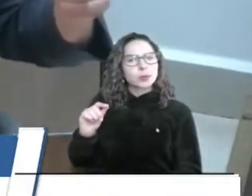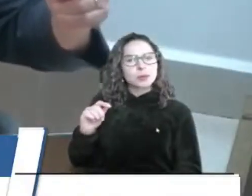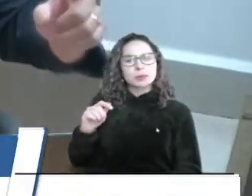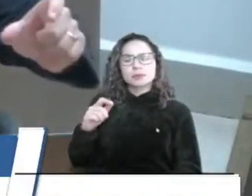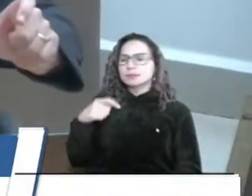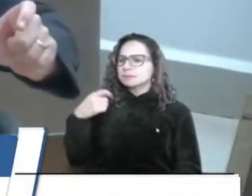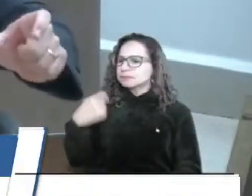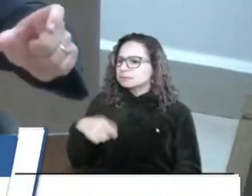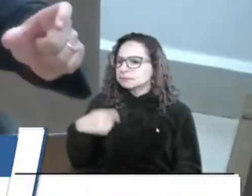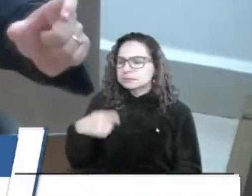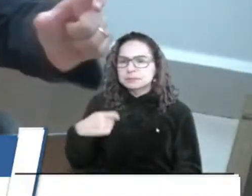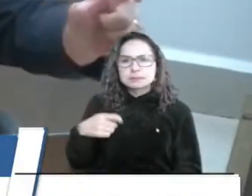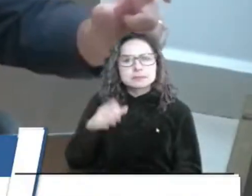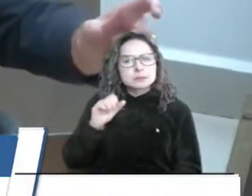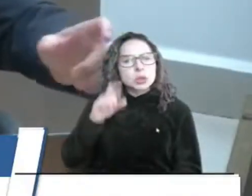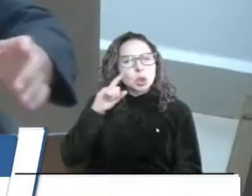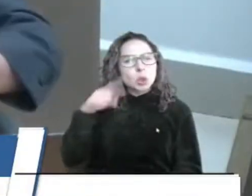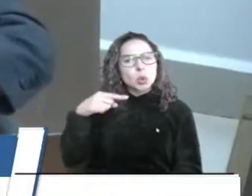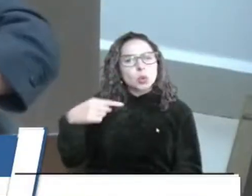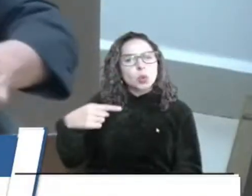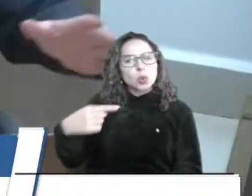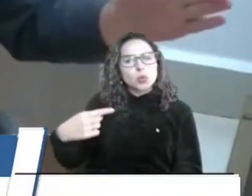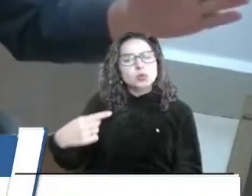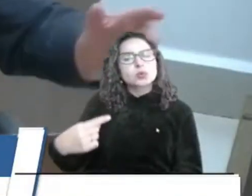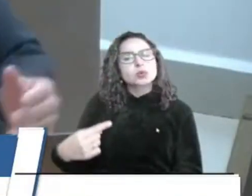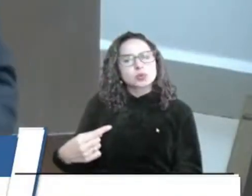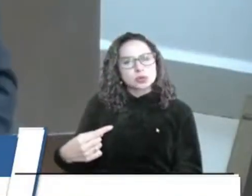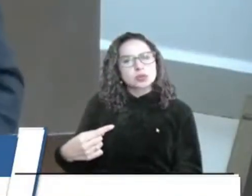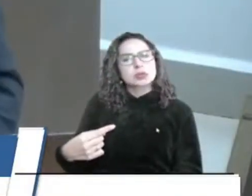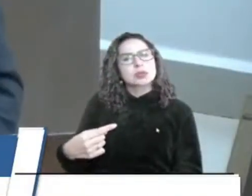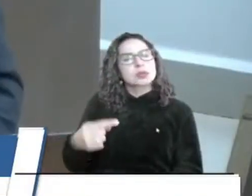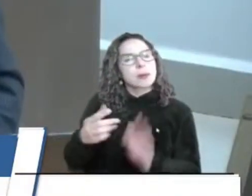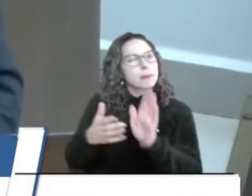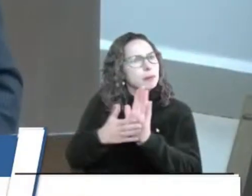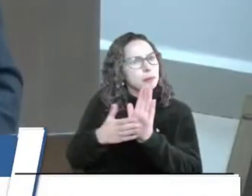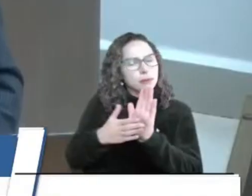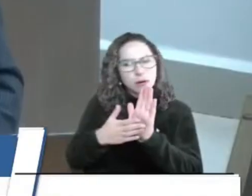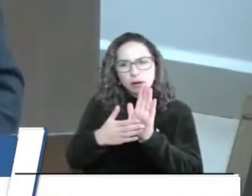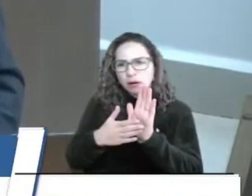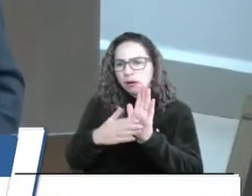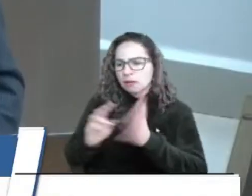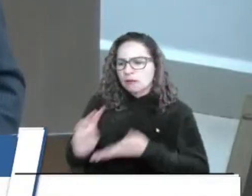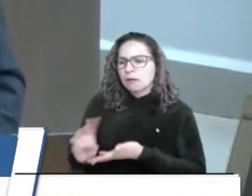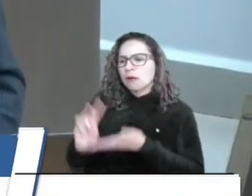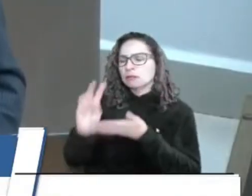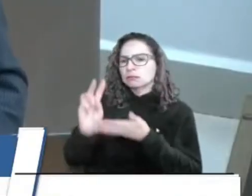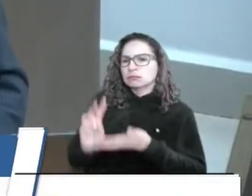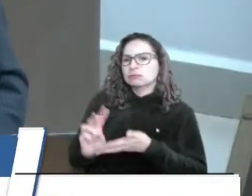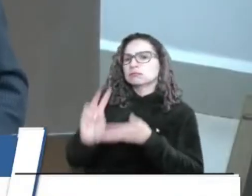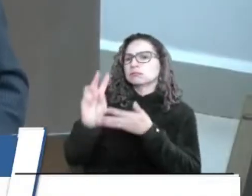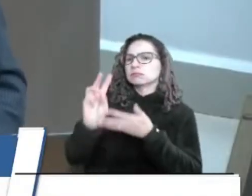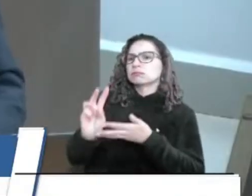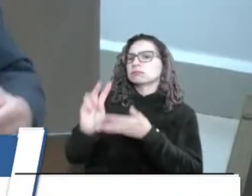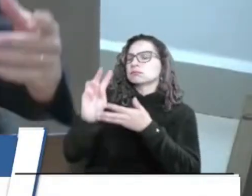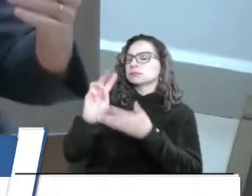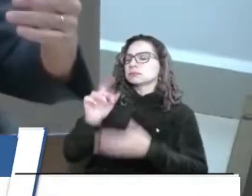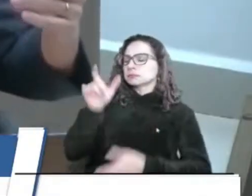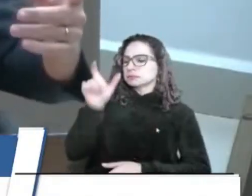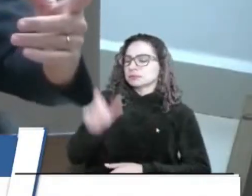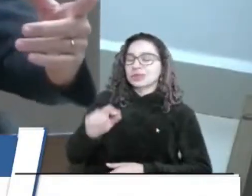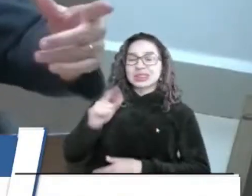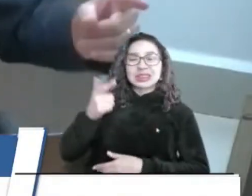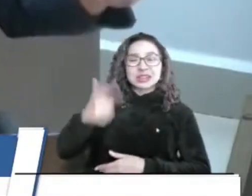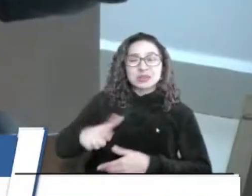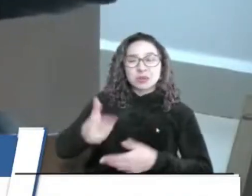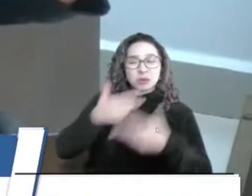que estar, cotidianamente, tem que estar na pauta, essa valorização, para que o servidor nunca mais sofra esse